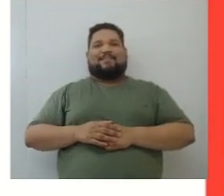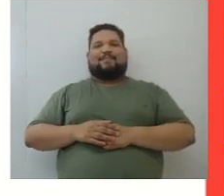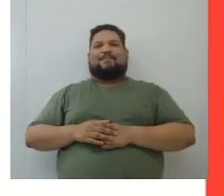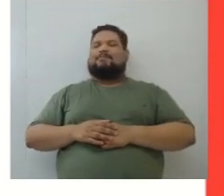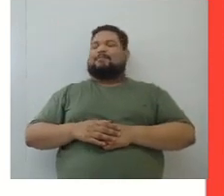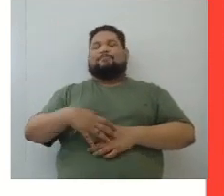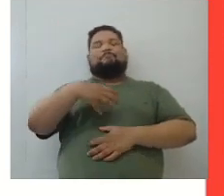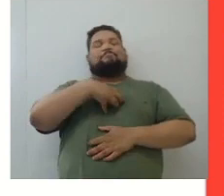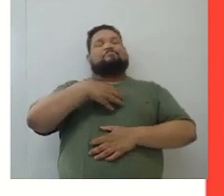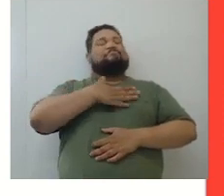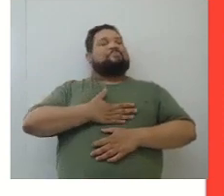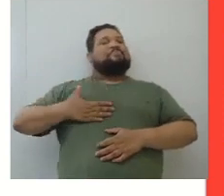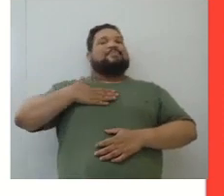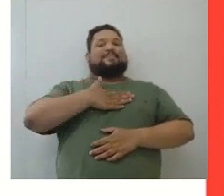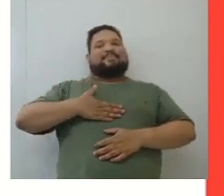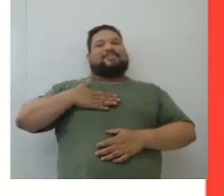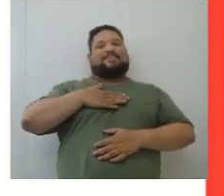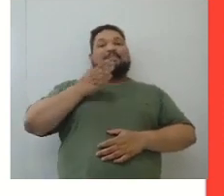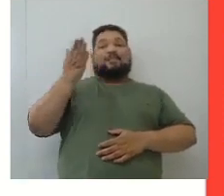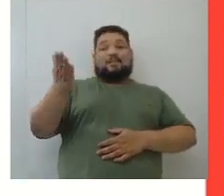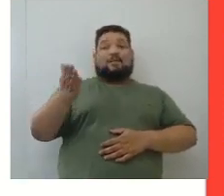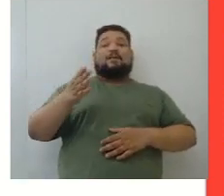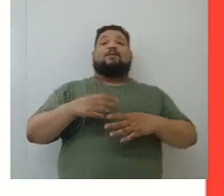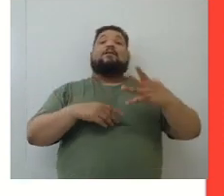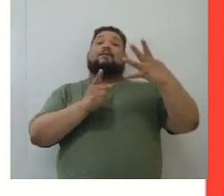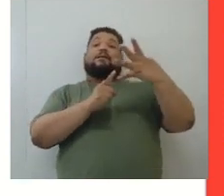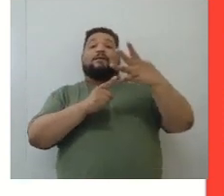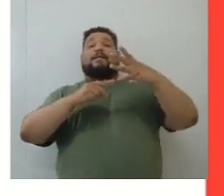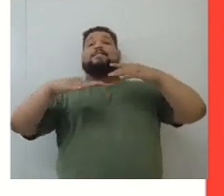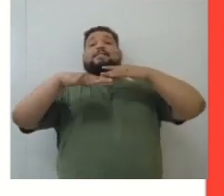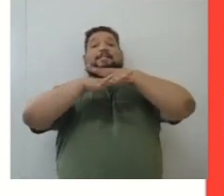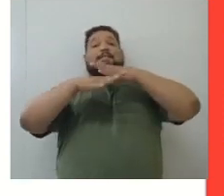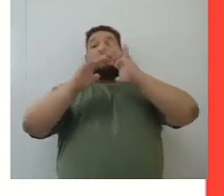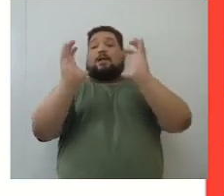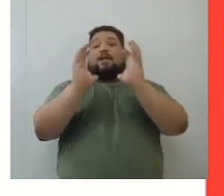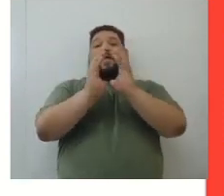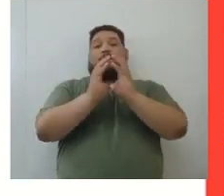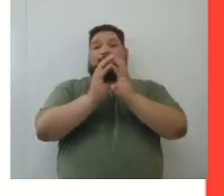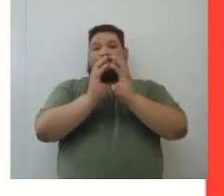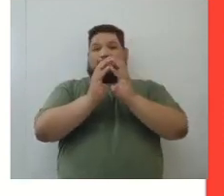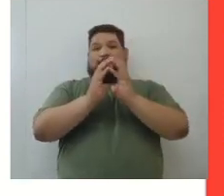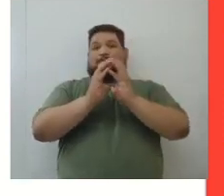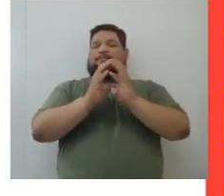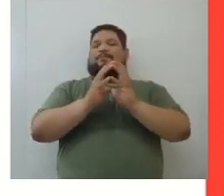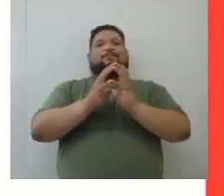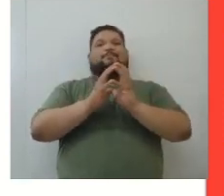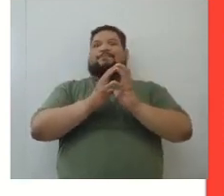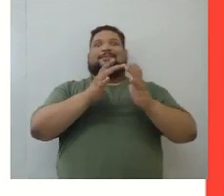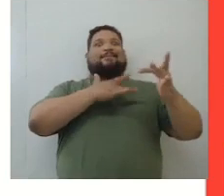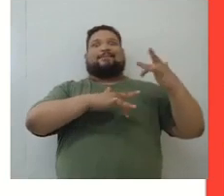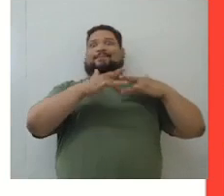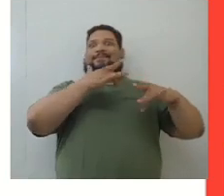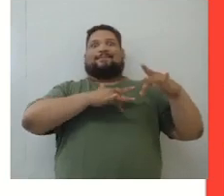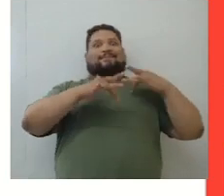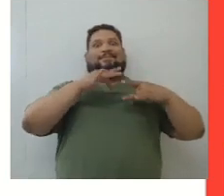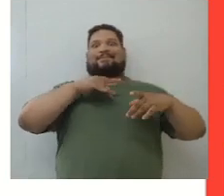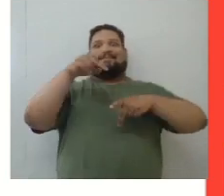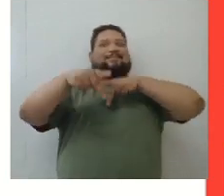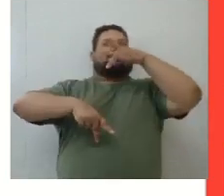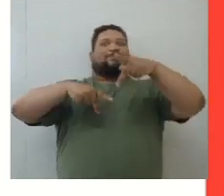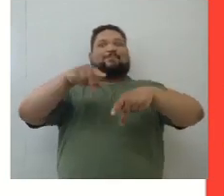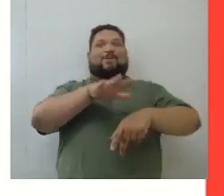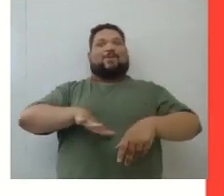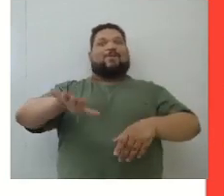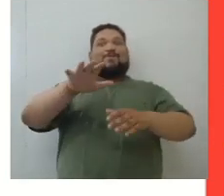muito significativos, e a cidade do Recife, que é a paixão de todo pernambucano, o lugar